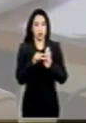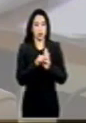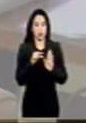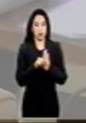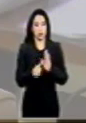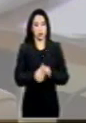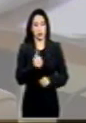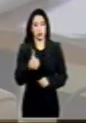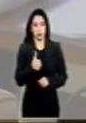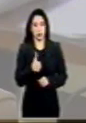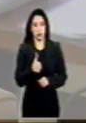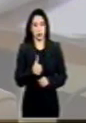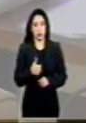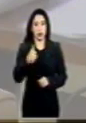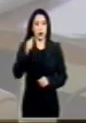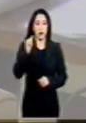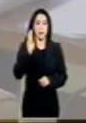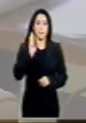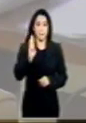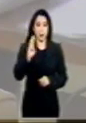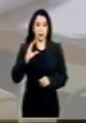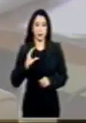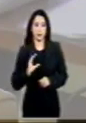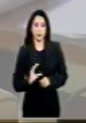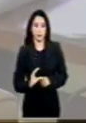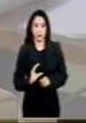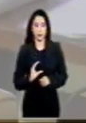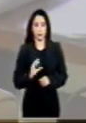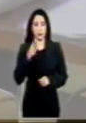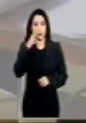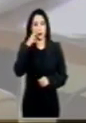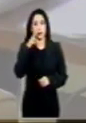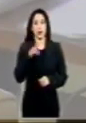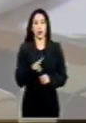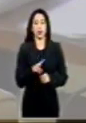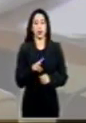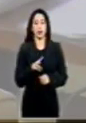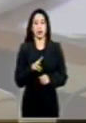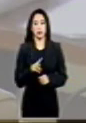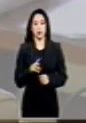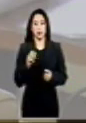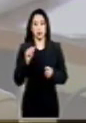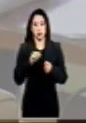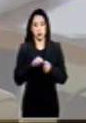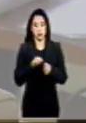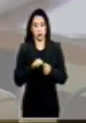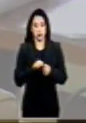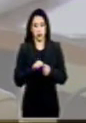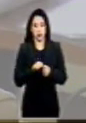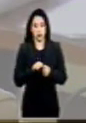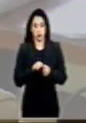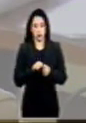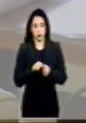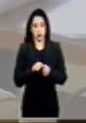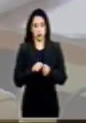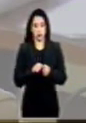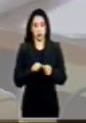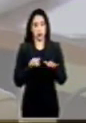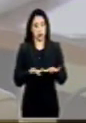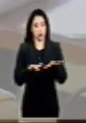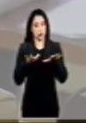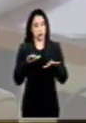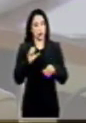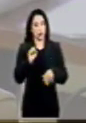C, segundo o qual, segundo esse dispositivo, a competência penal originária desta Suprema Corte